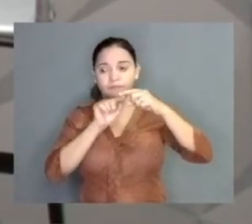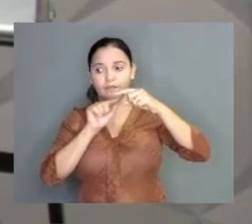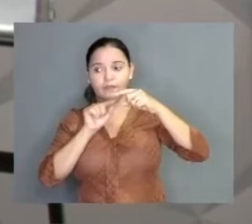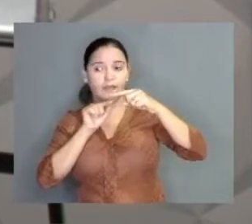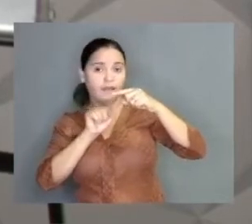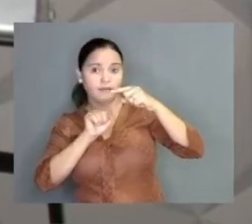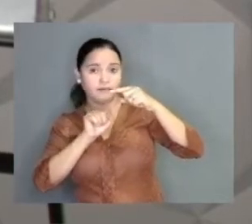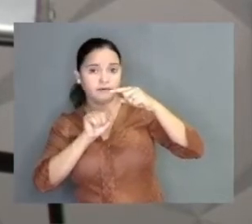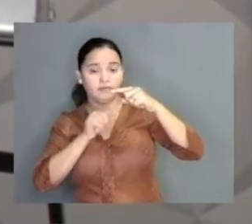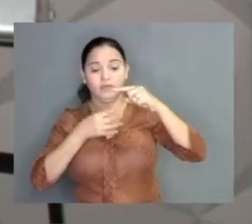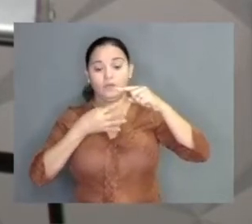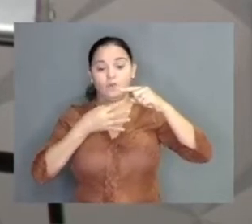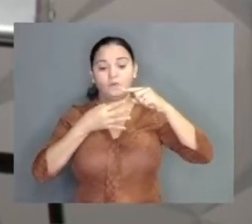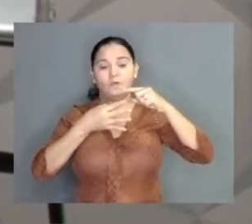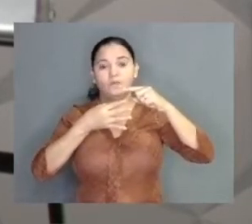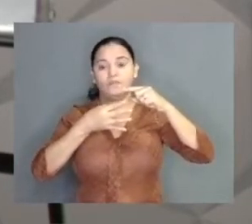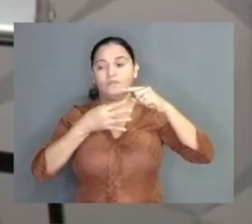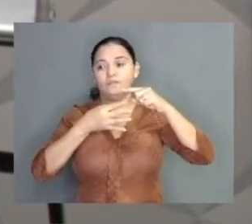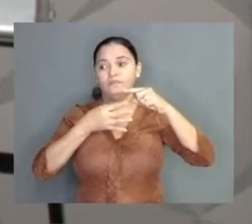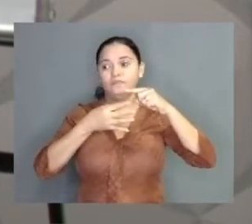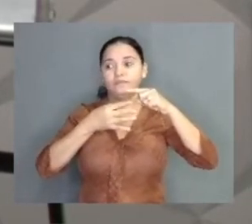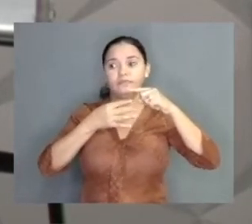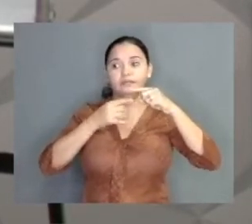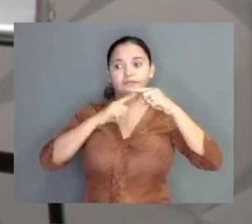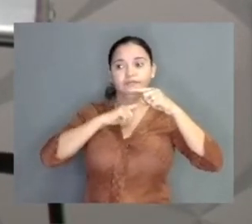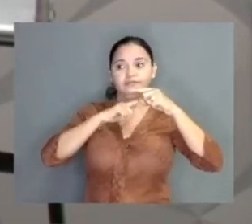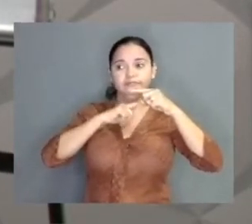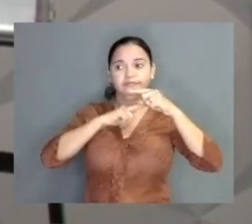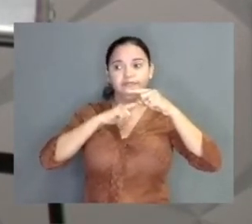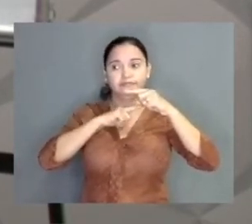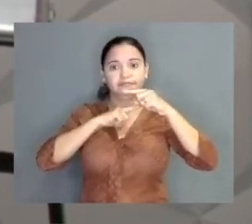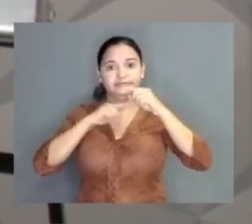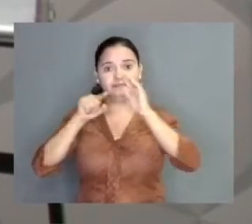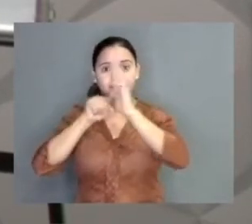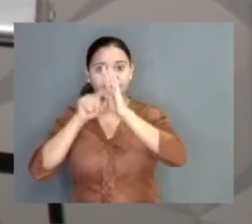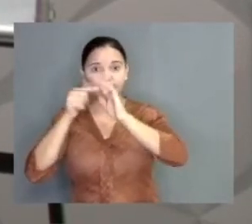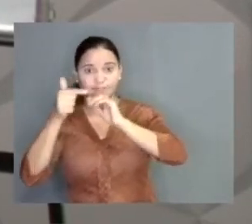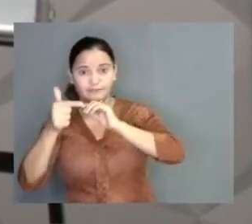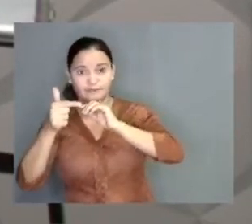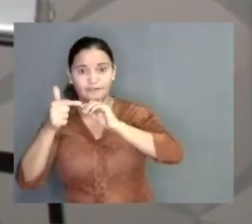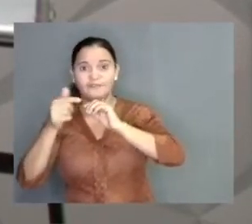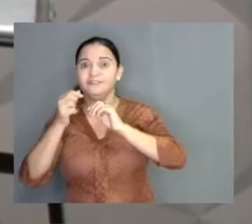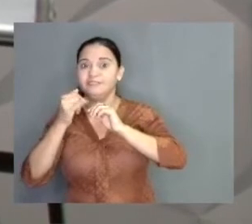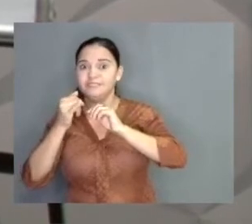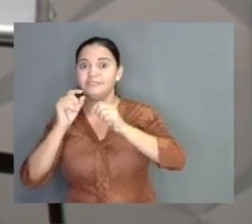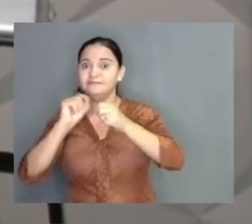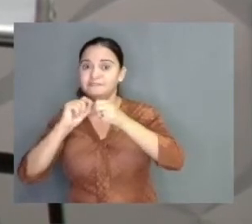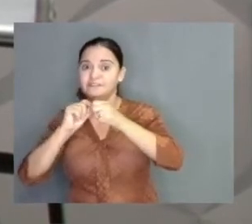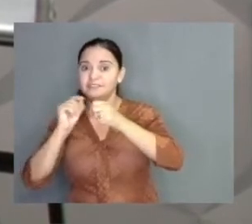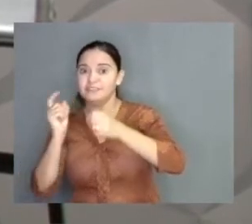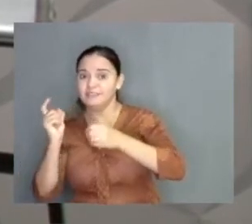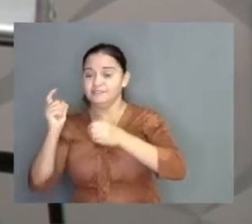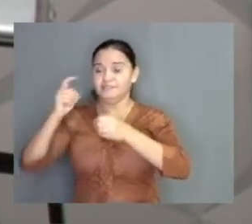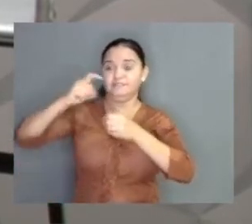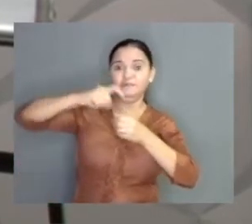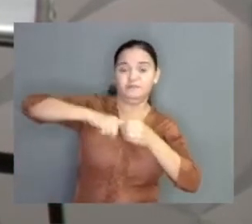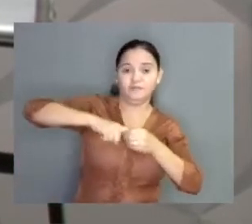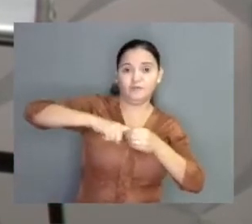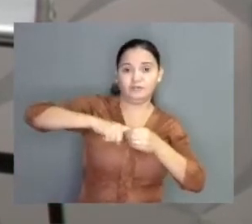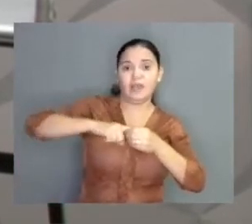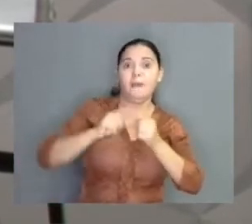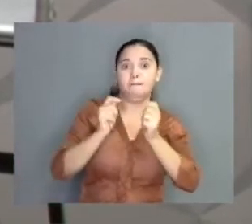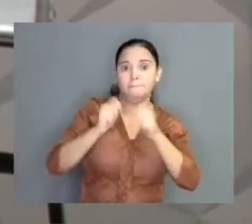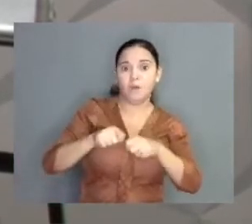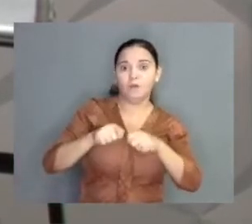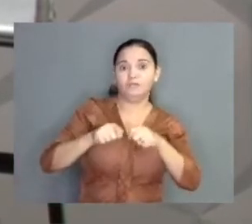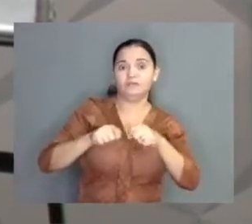com expoente negativo, é porque se eu fizer o caminho de volta, ele passa a ter o expoente positivo.